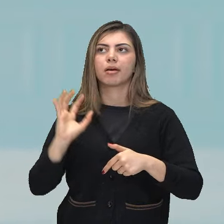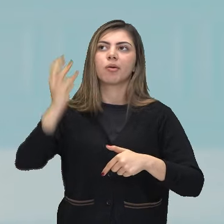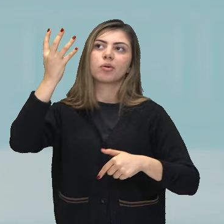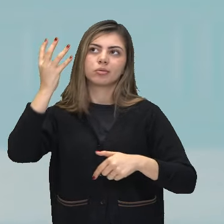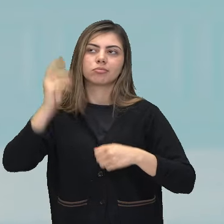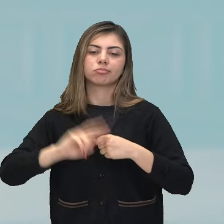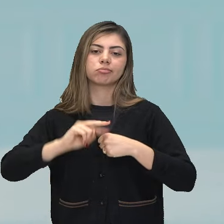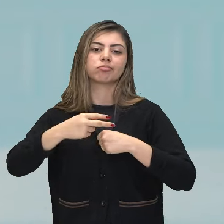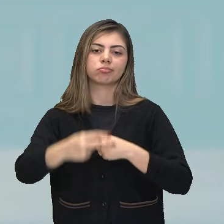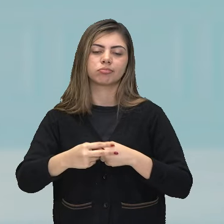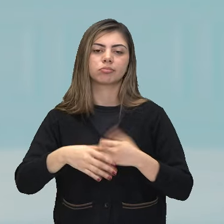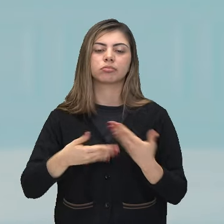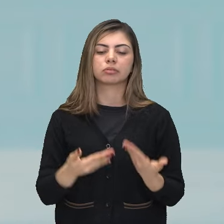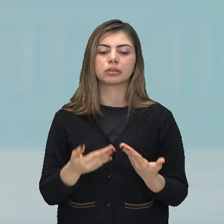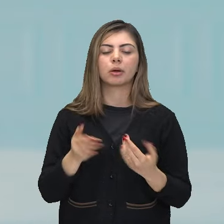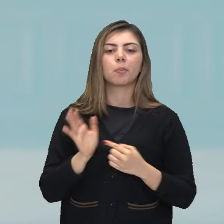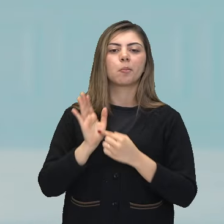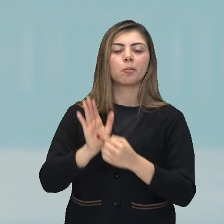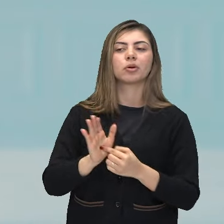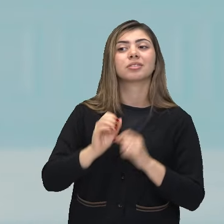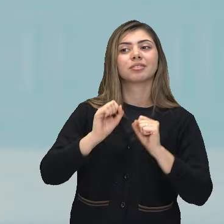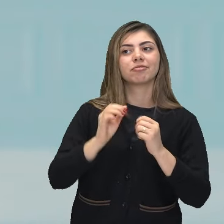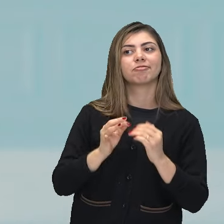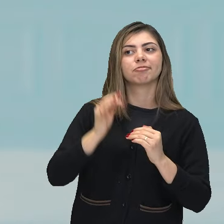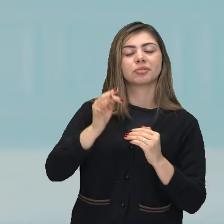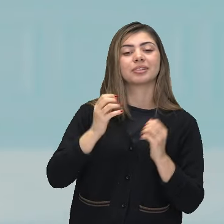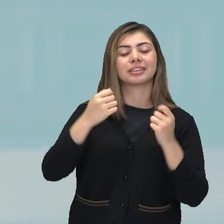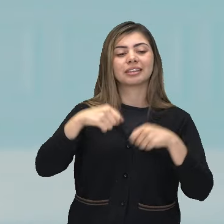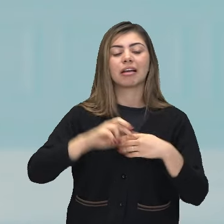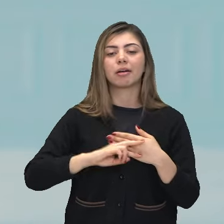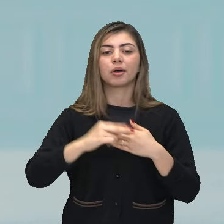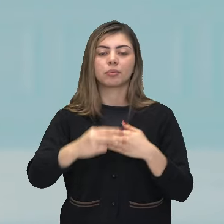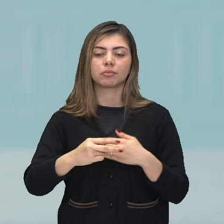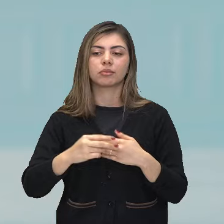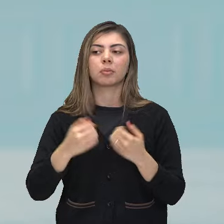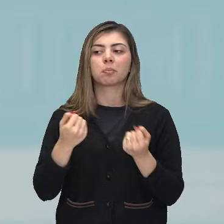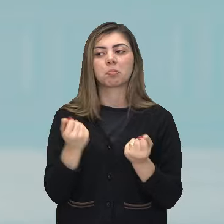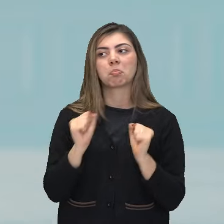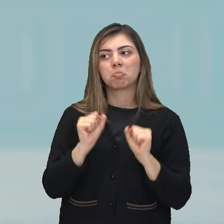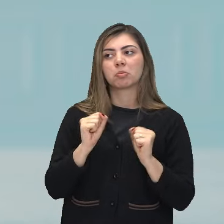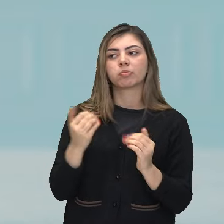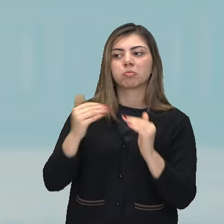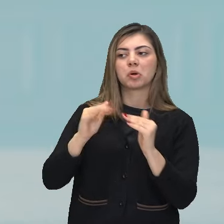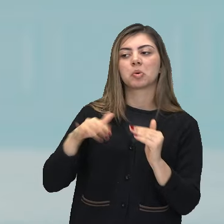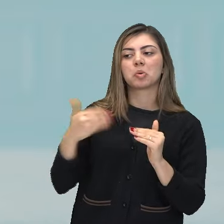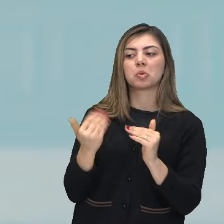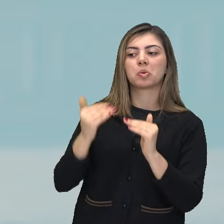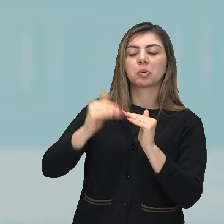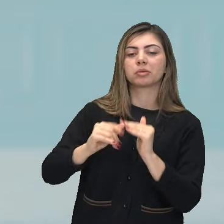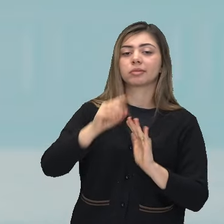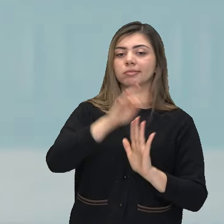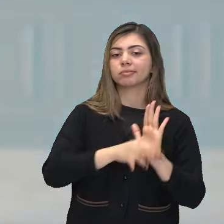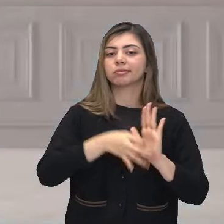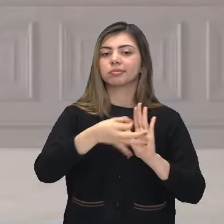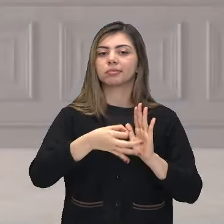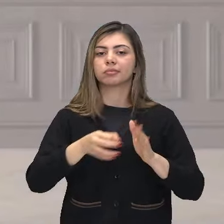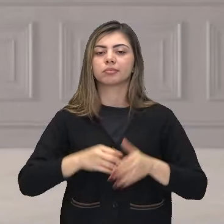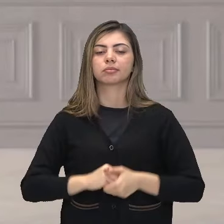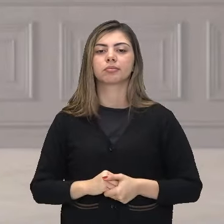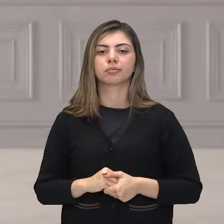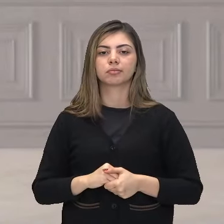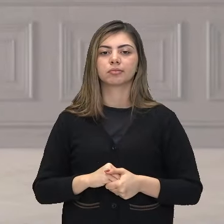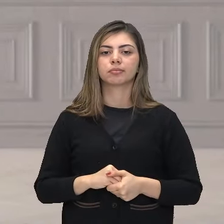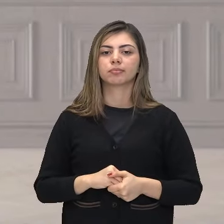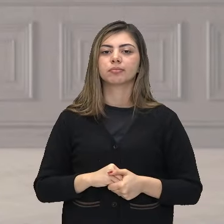resultado buscando evidenciar as consequências de aceitar ou rejeitar a posição defendida no texto argumentativo